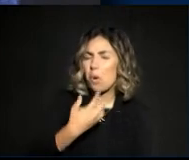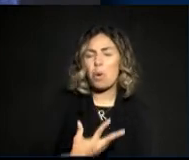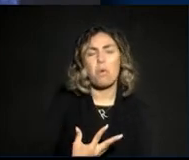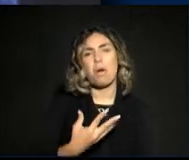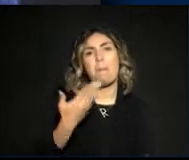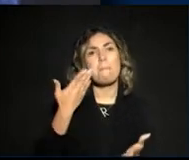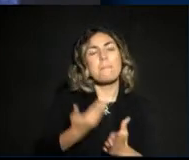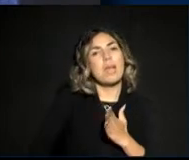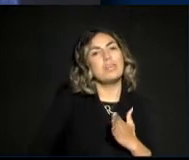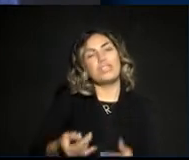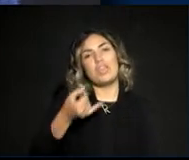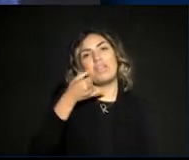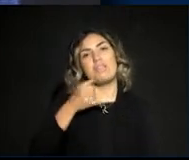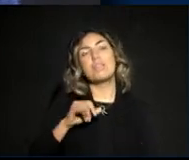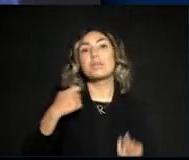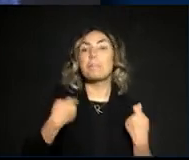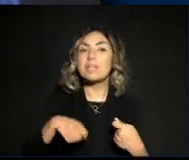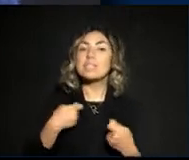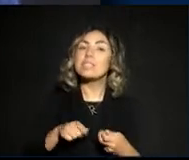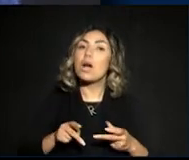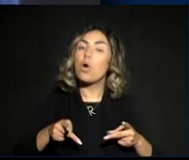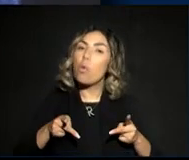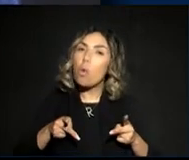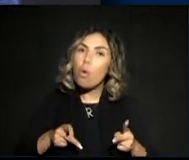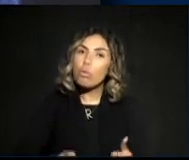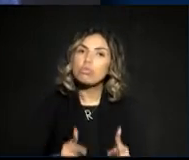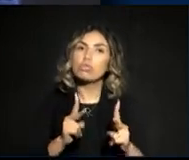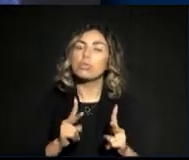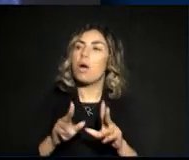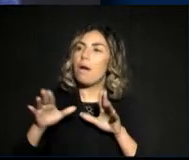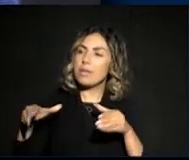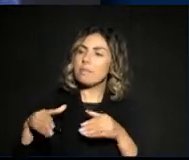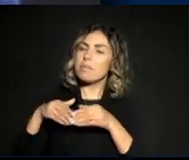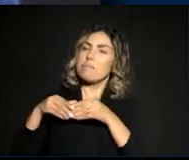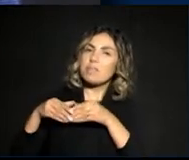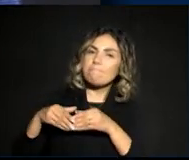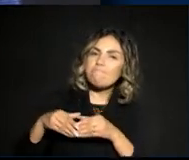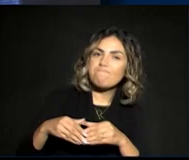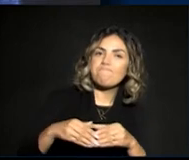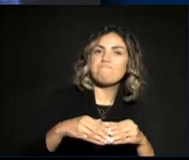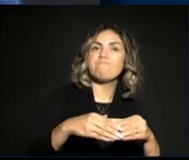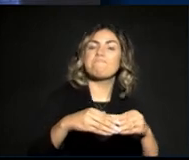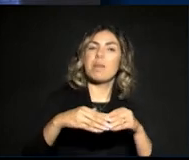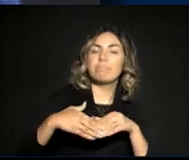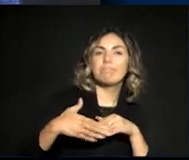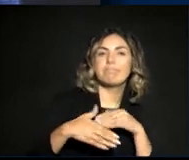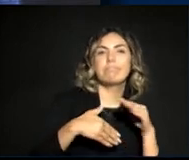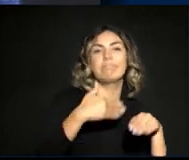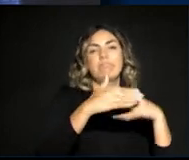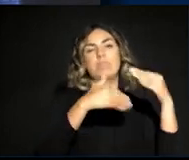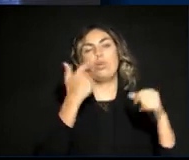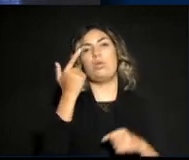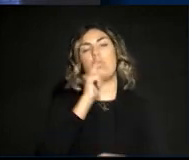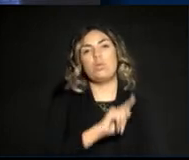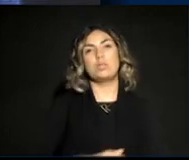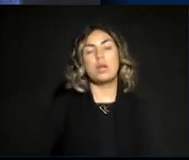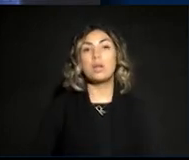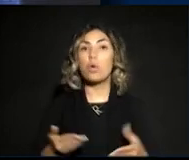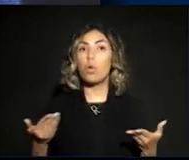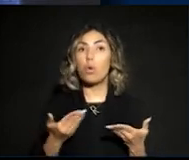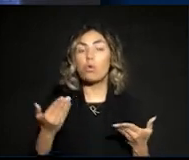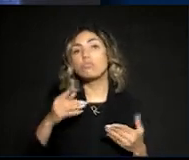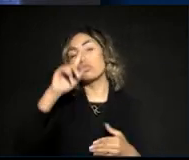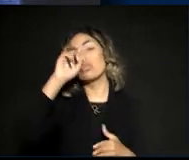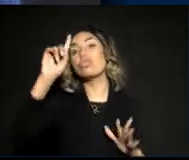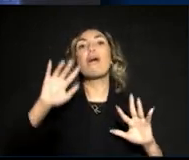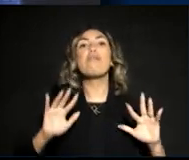acho que a gente não pode perder a gente tem que dar continuidade a esse tipo de linha que a linha que nos leva para prosperidade hoje nós é